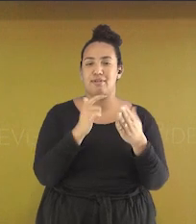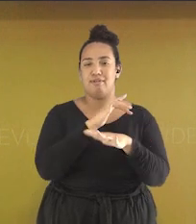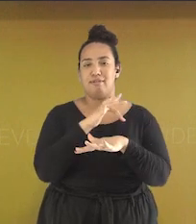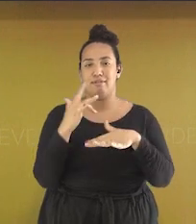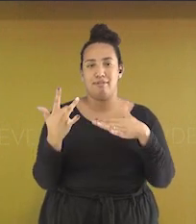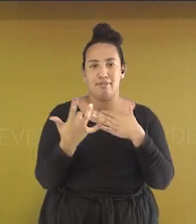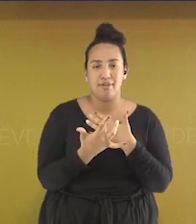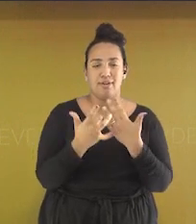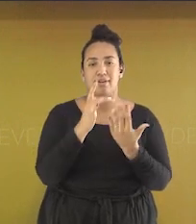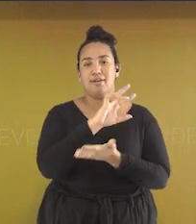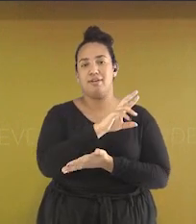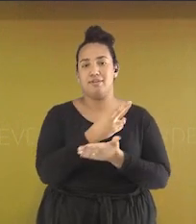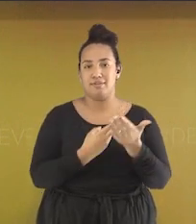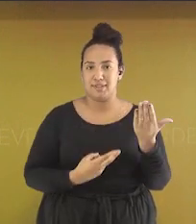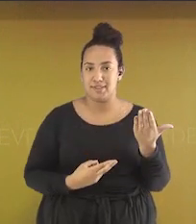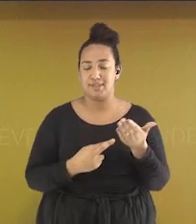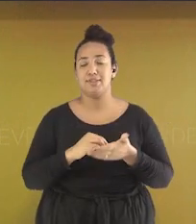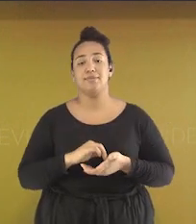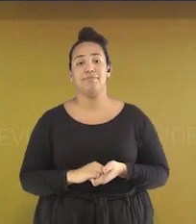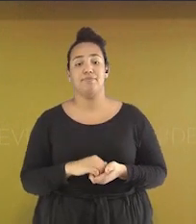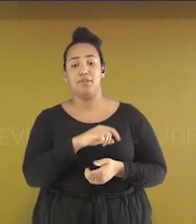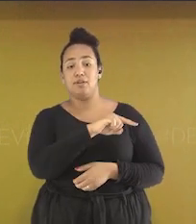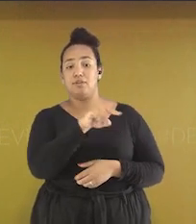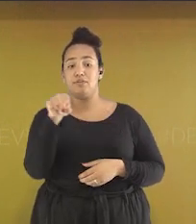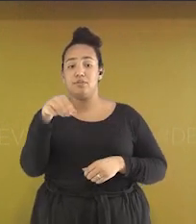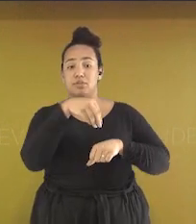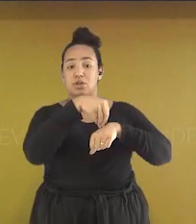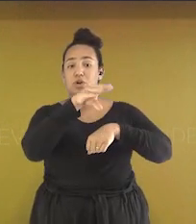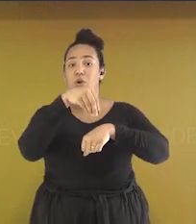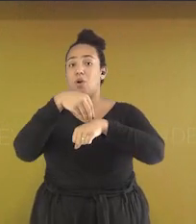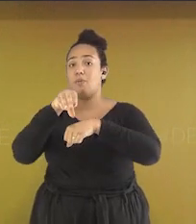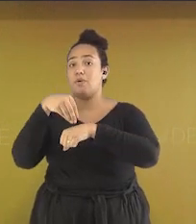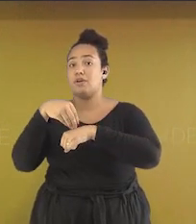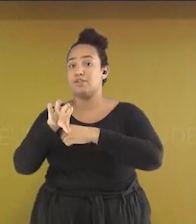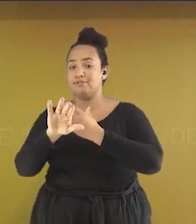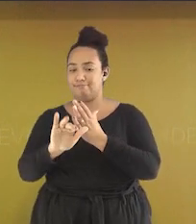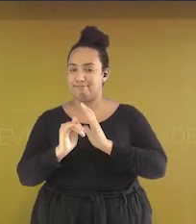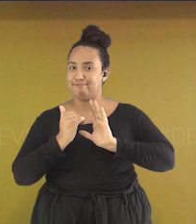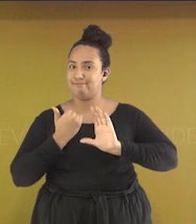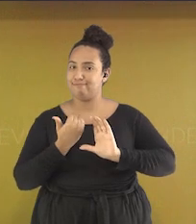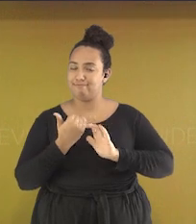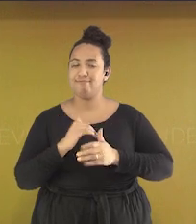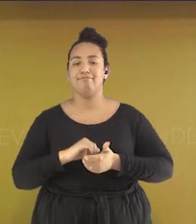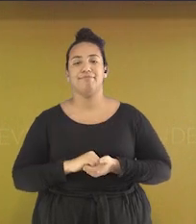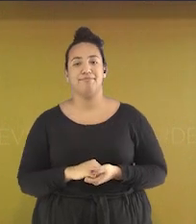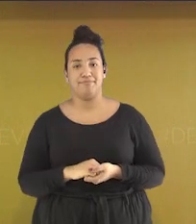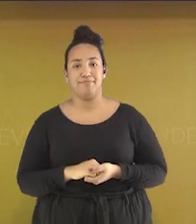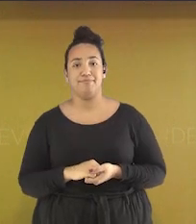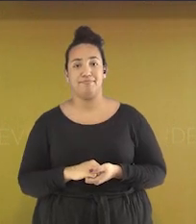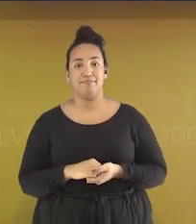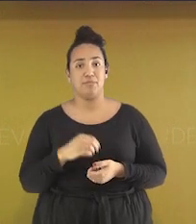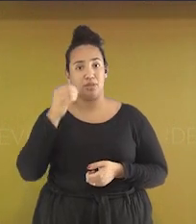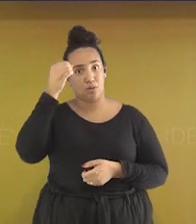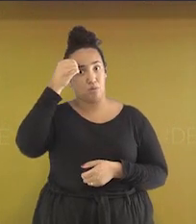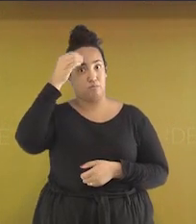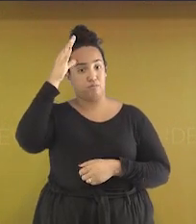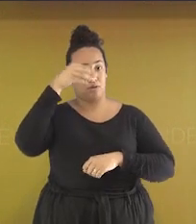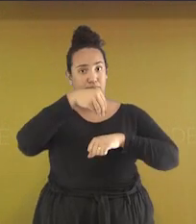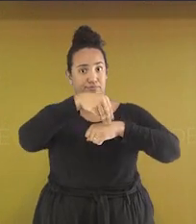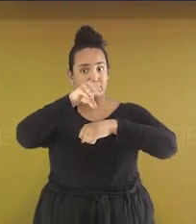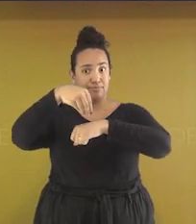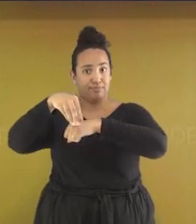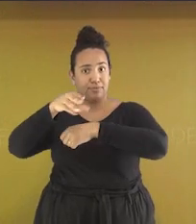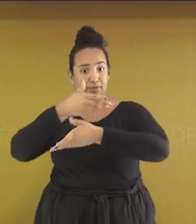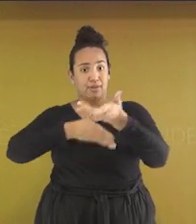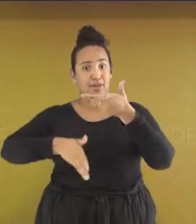redes sociais, revistas, por exemplo. E compartilhe conosco o tema do gráfico. Compartilhar conhecimento nos